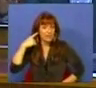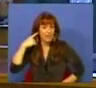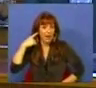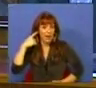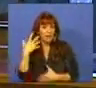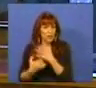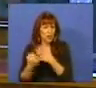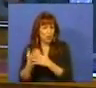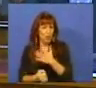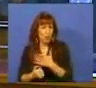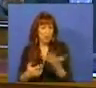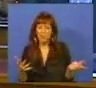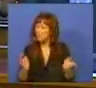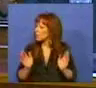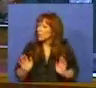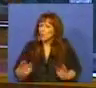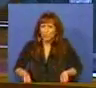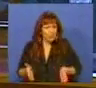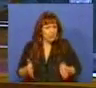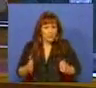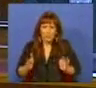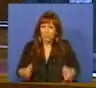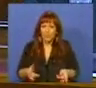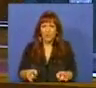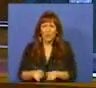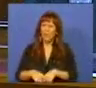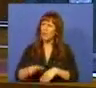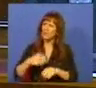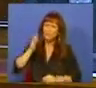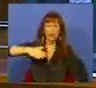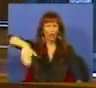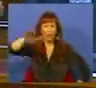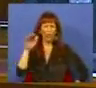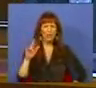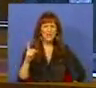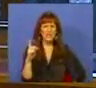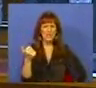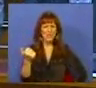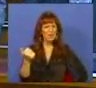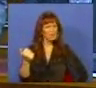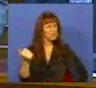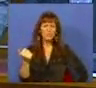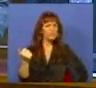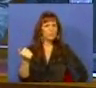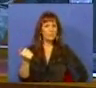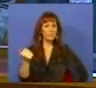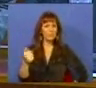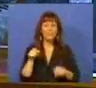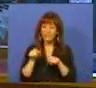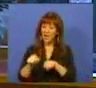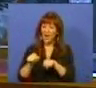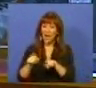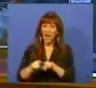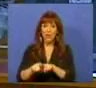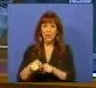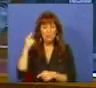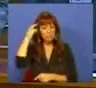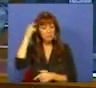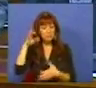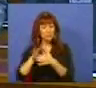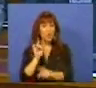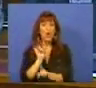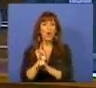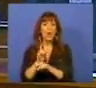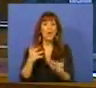40 anos de descontos não necessita de prefazer 65 anos de idade. Esta consideração de